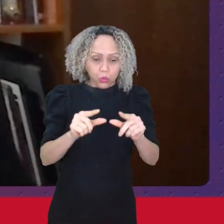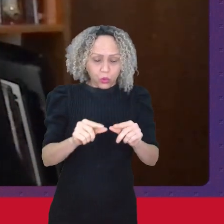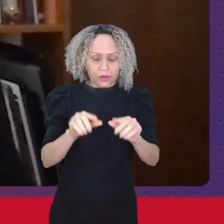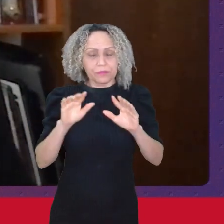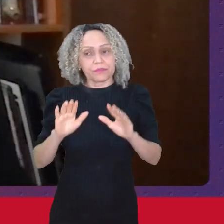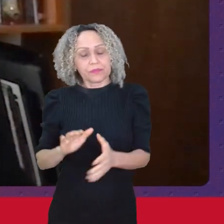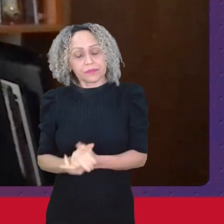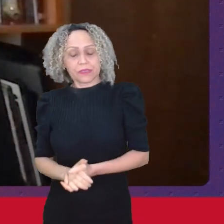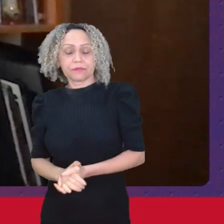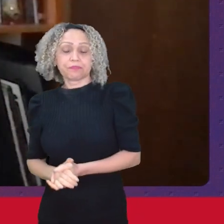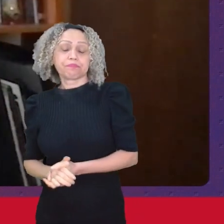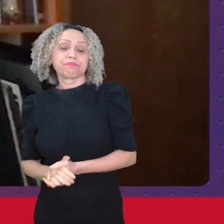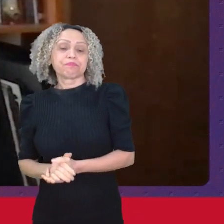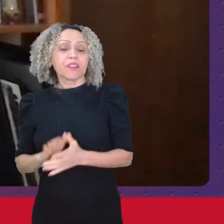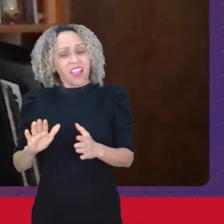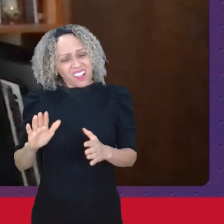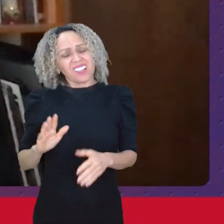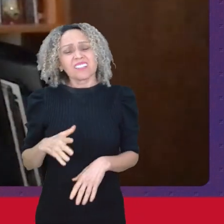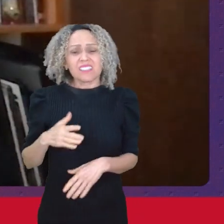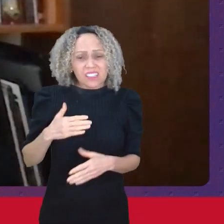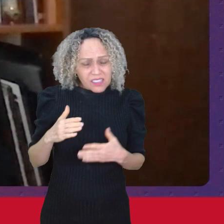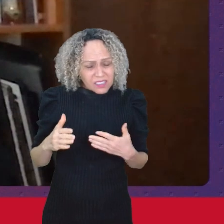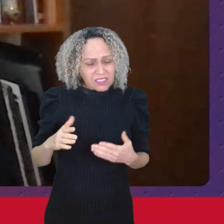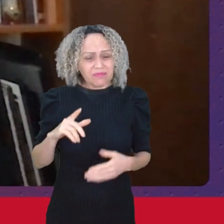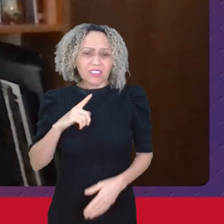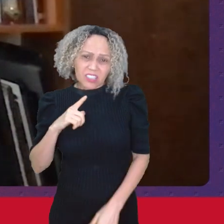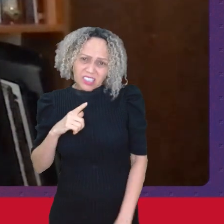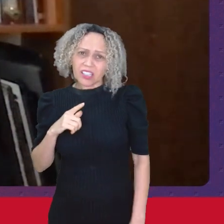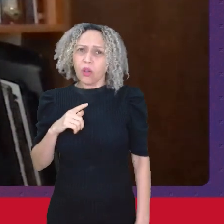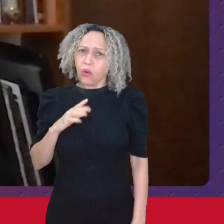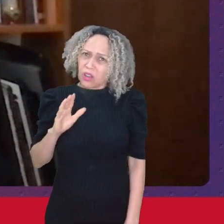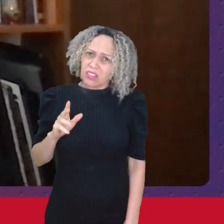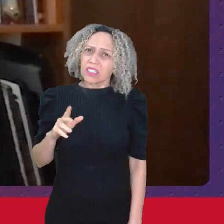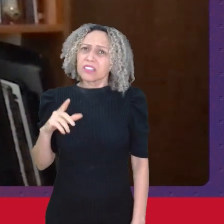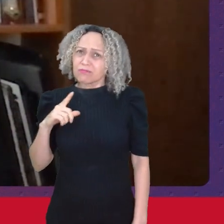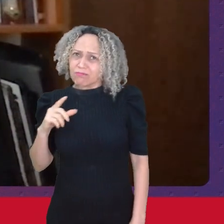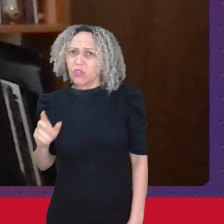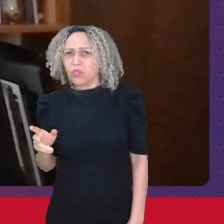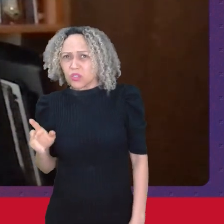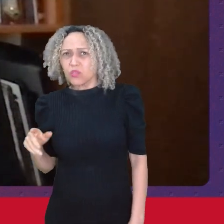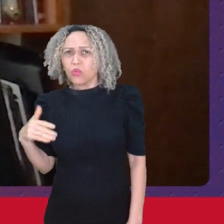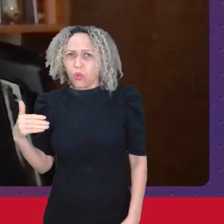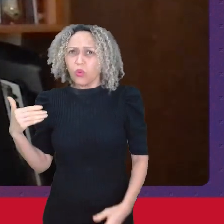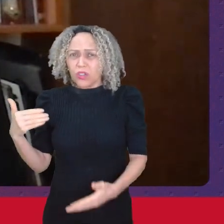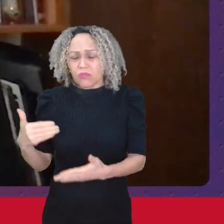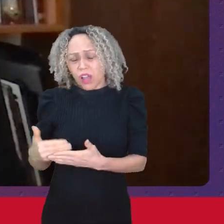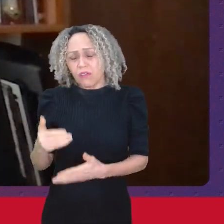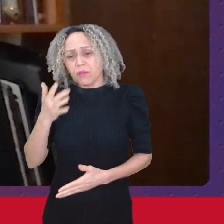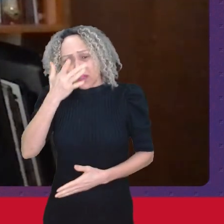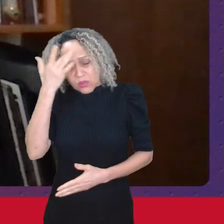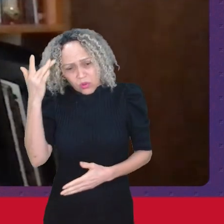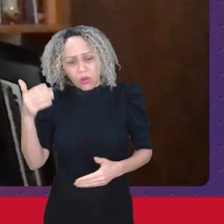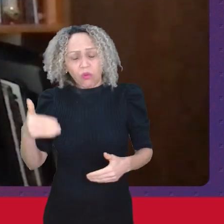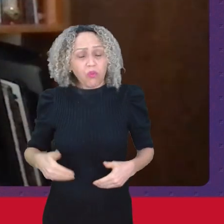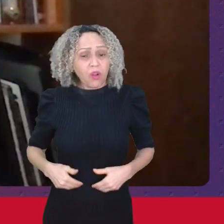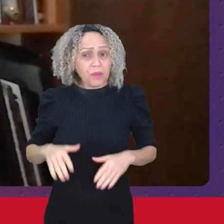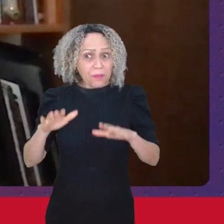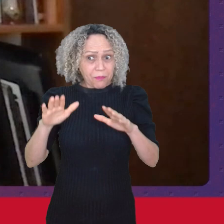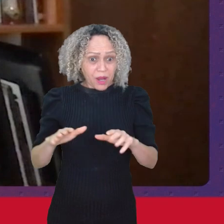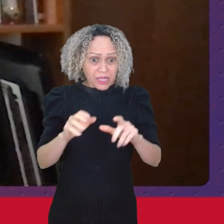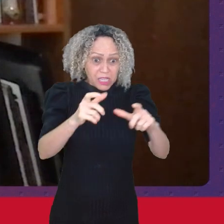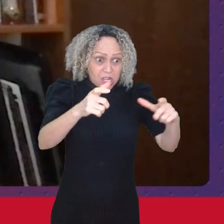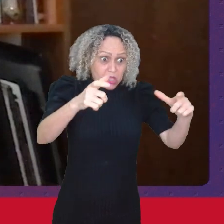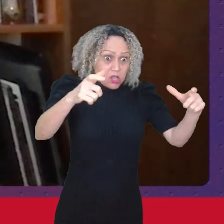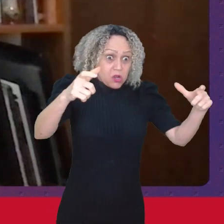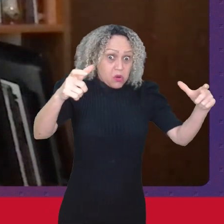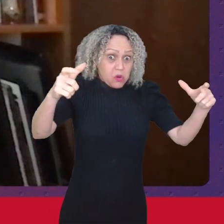Nações Unidas, né, recebendo um prêmio, né, dizendo que a gente tinha saído do mapa da fome. Então, o Brasil saiu do mapa da